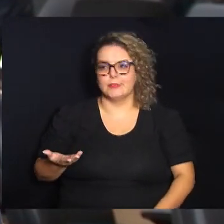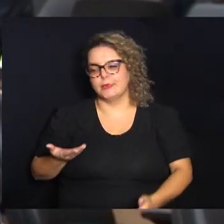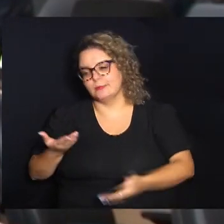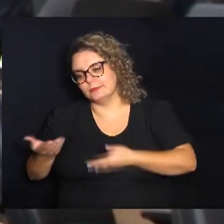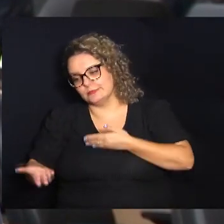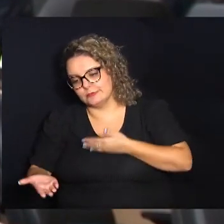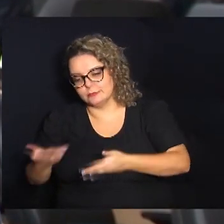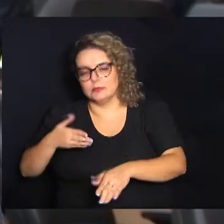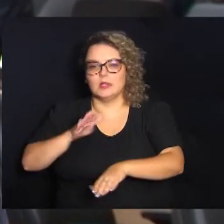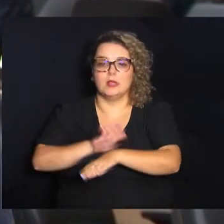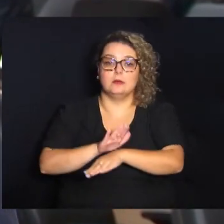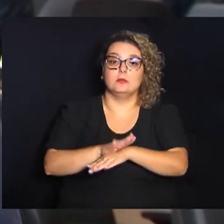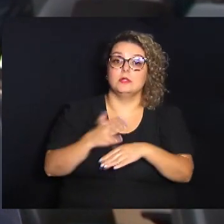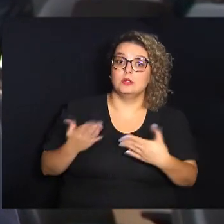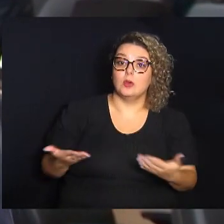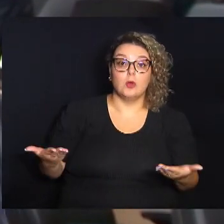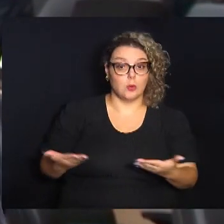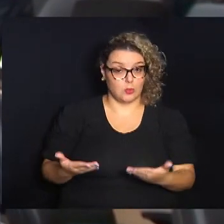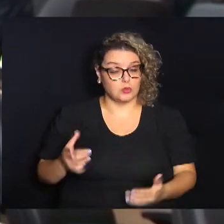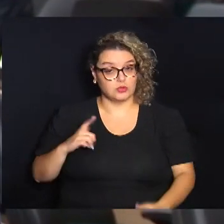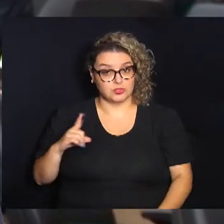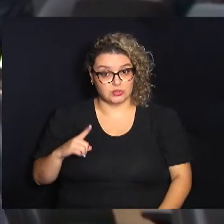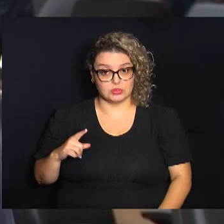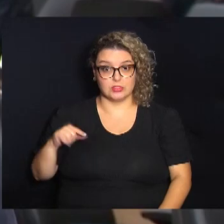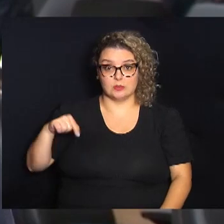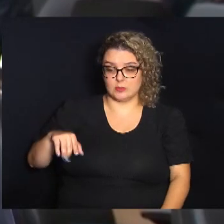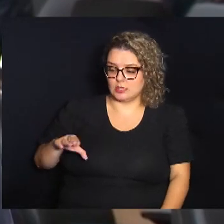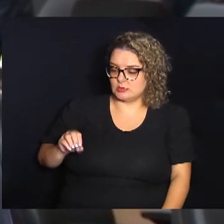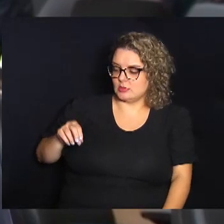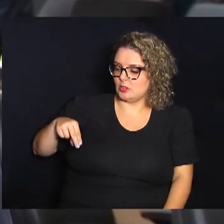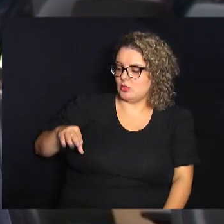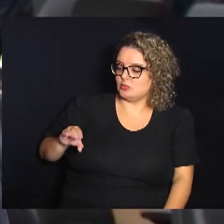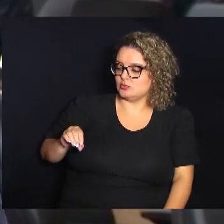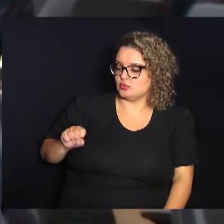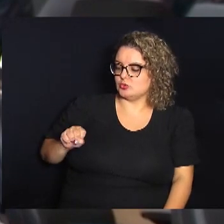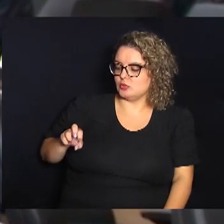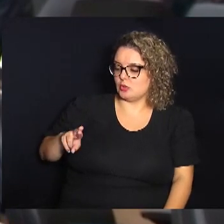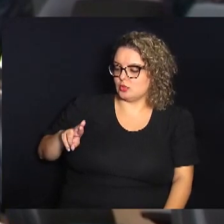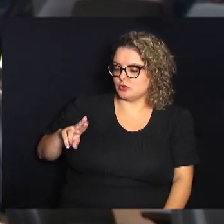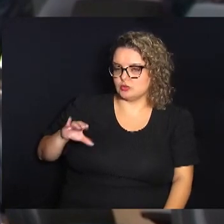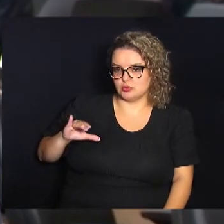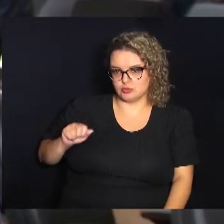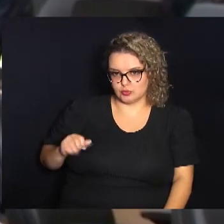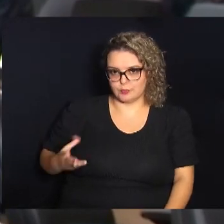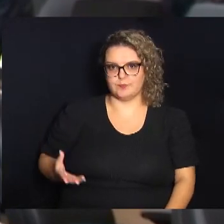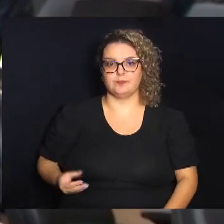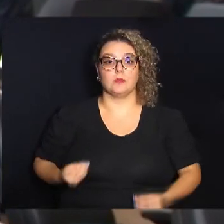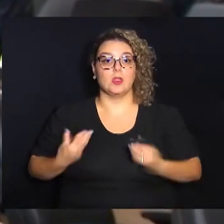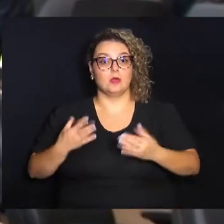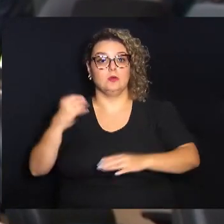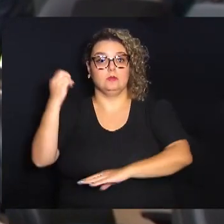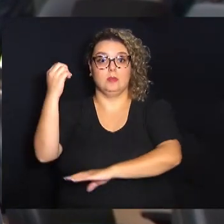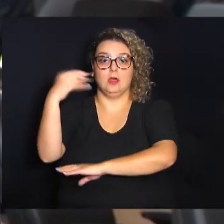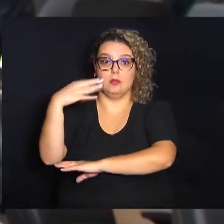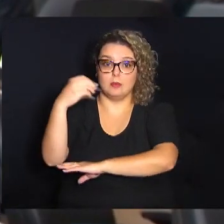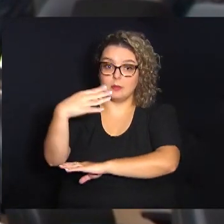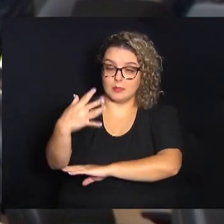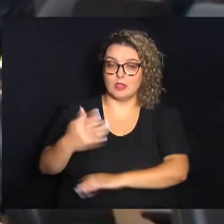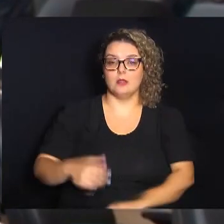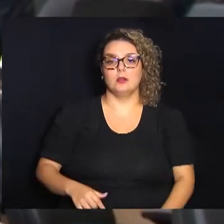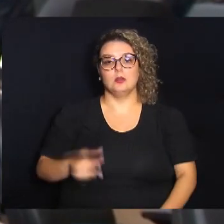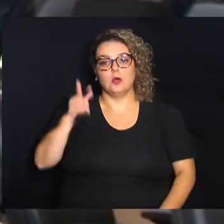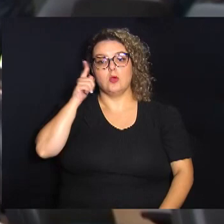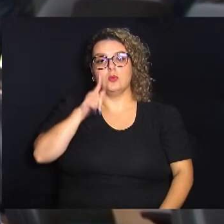conversa. Enfim, hoje nós temos aí esse consórcio e isso vem trazendo aí iluminação como nós já conseguimos para a região